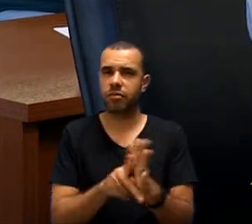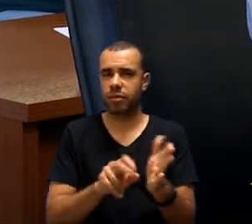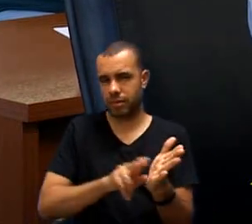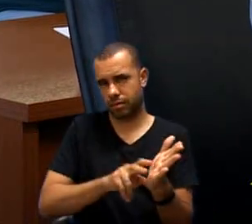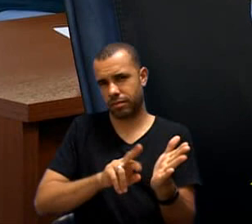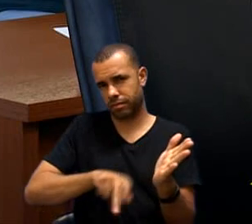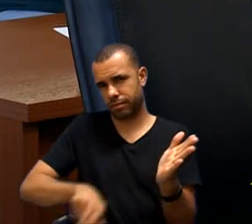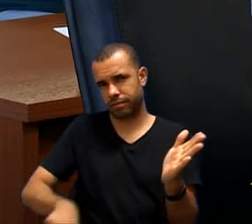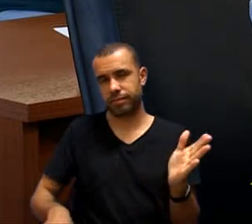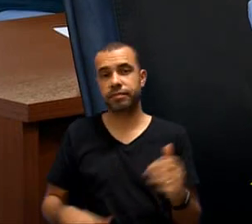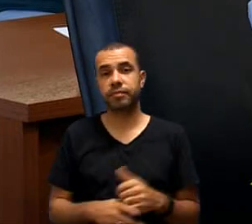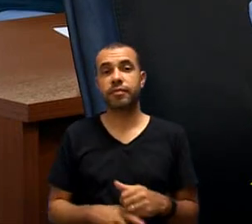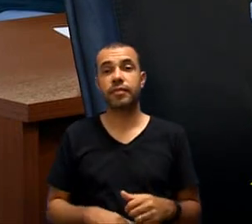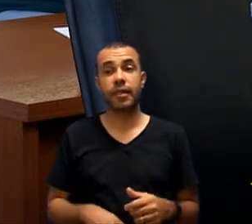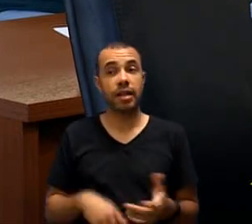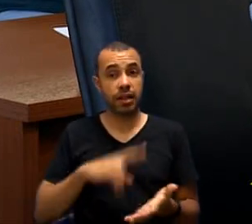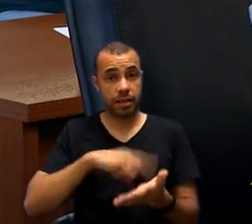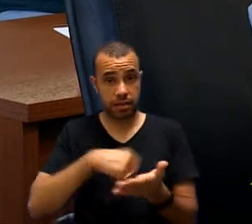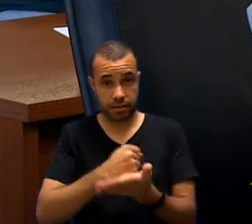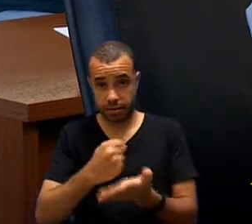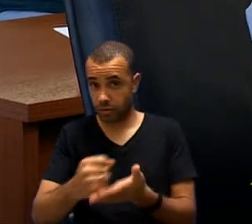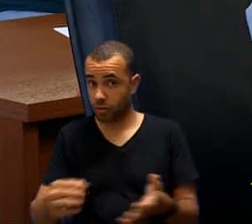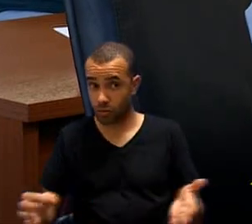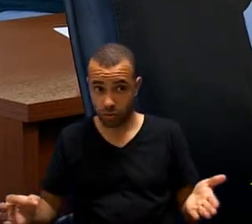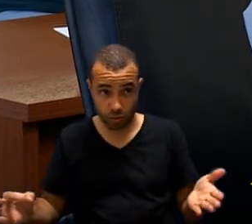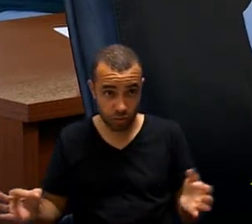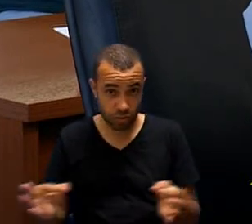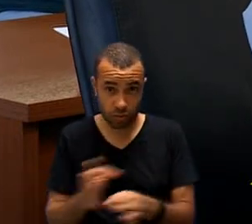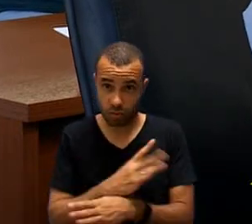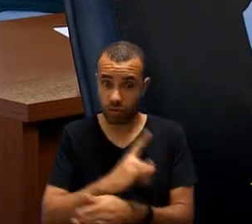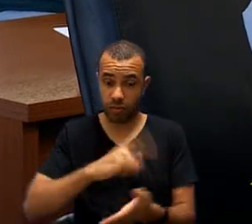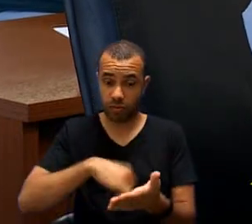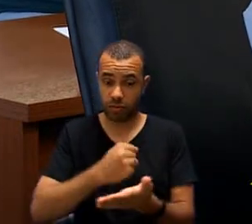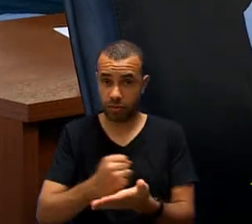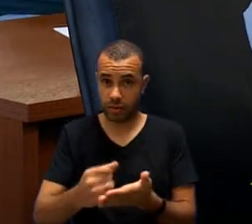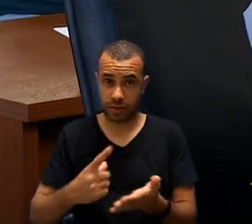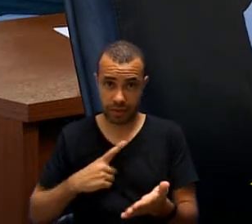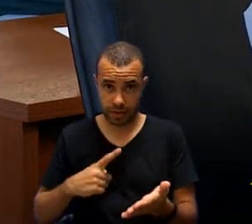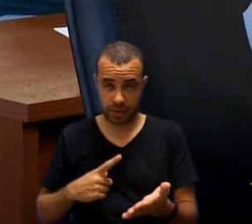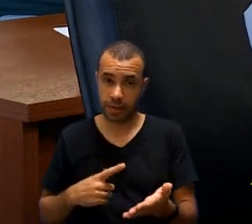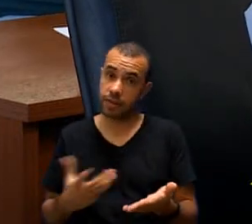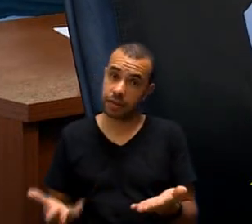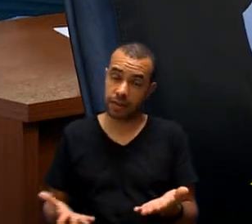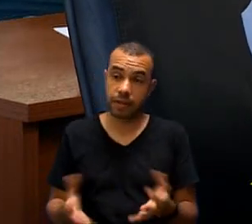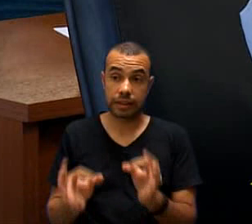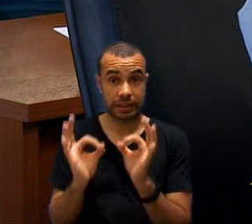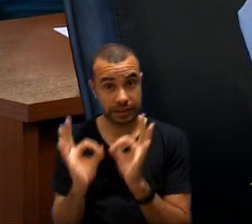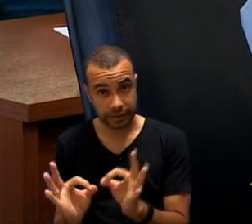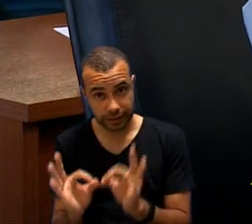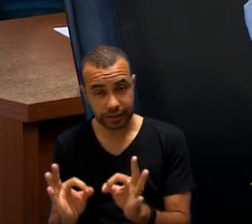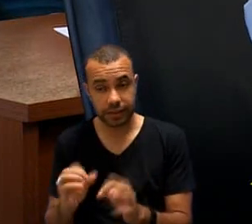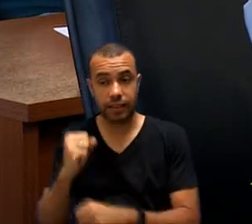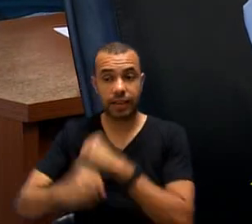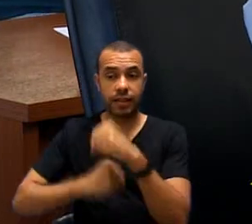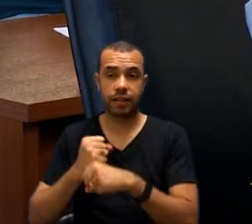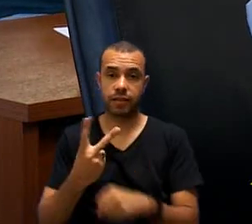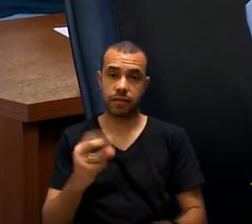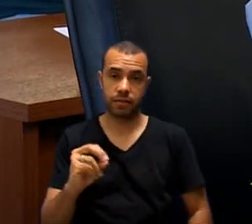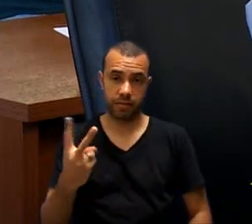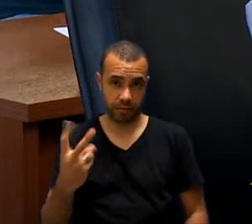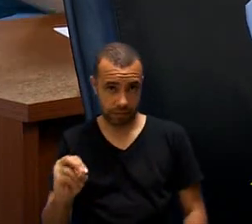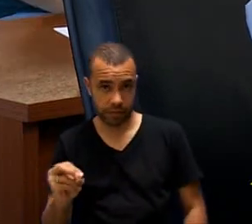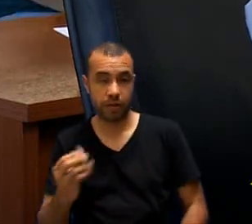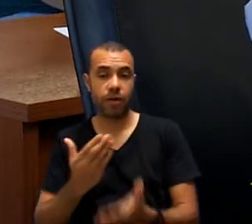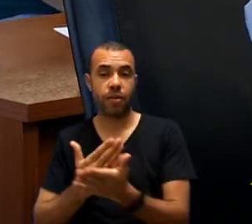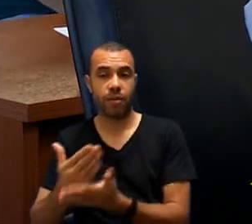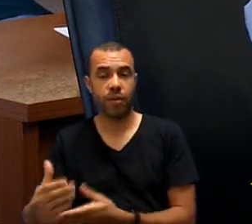essas obras estão todas licitadas, né? Então, isso que implica que é garantido que para o ano que vem, 2020, iniciarão essas